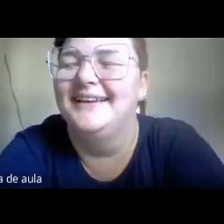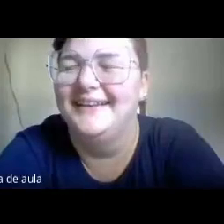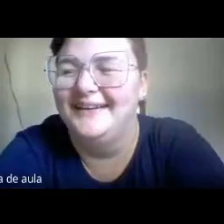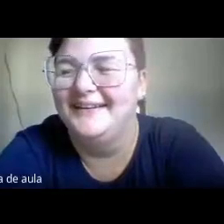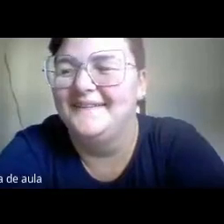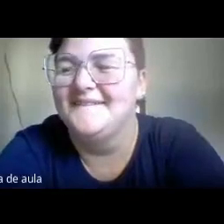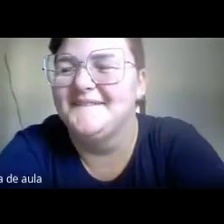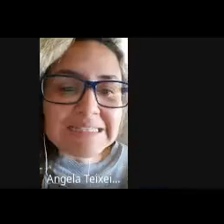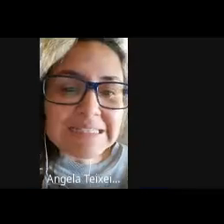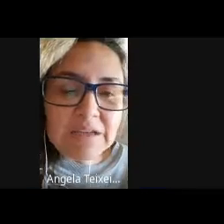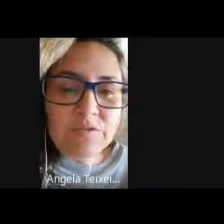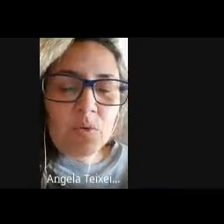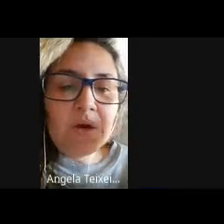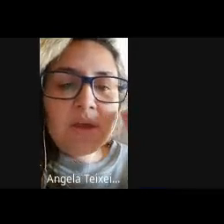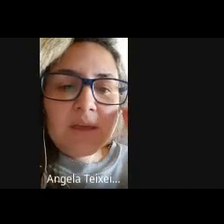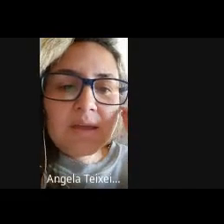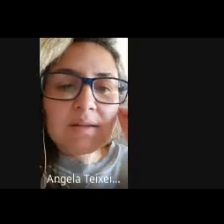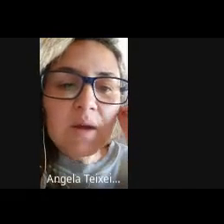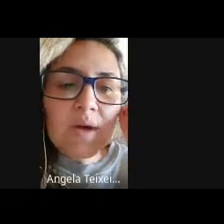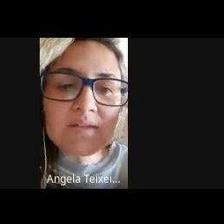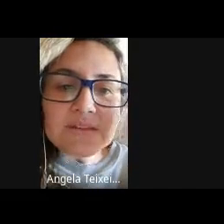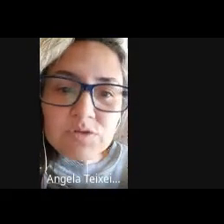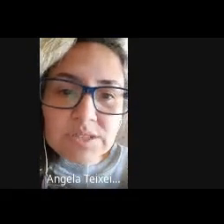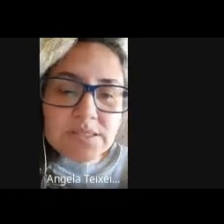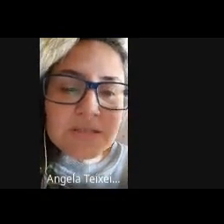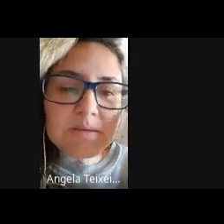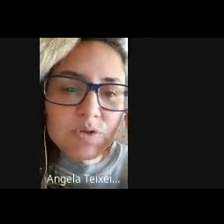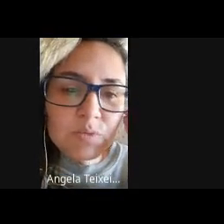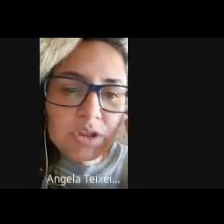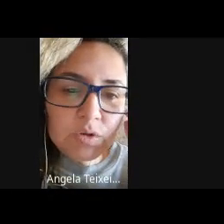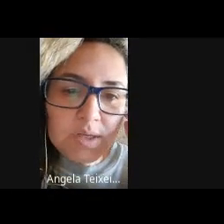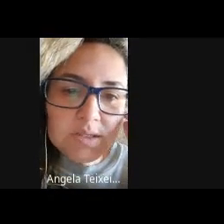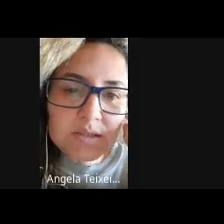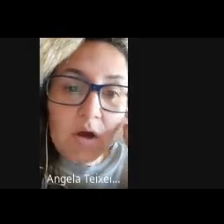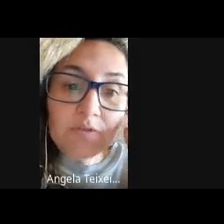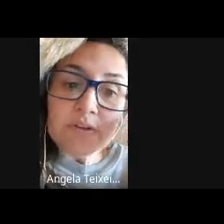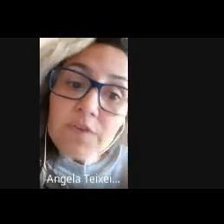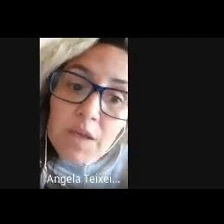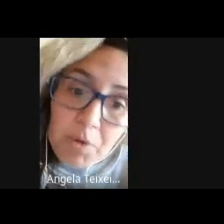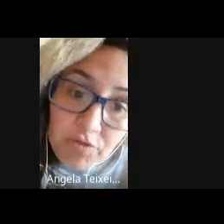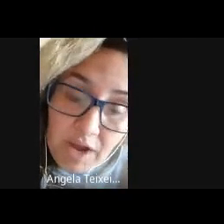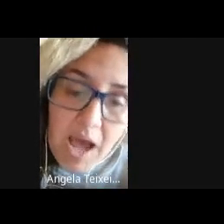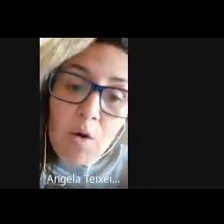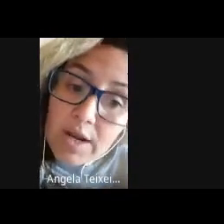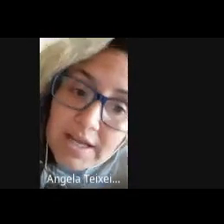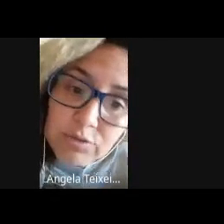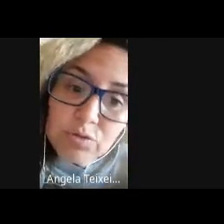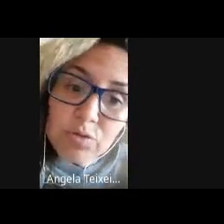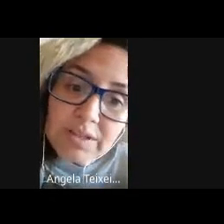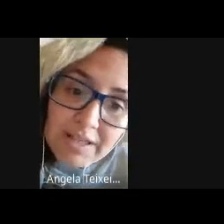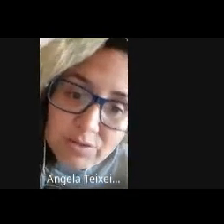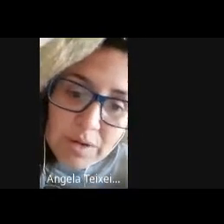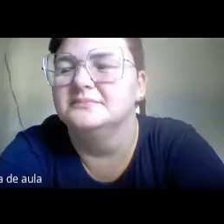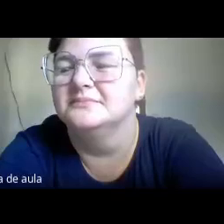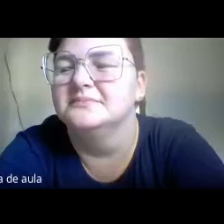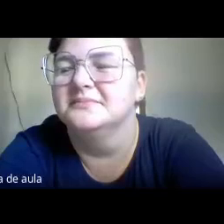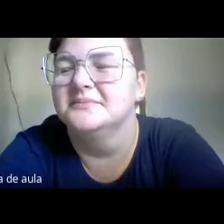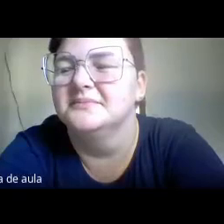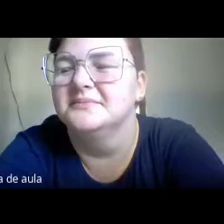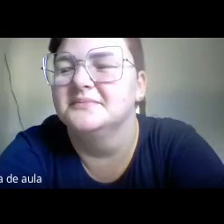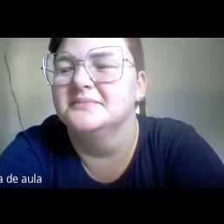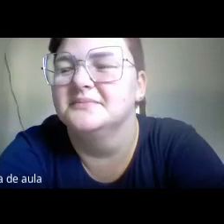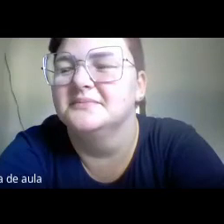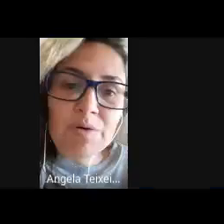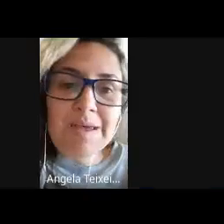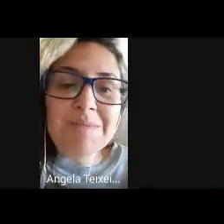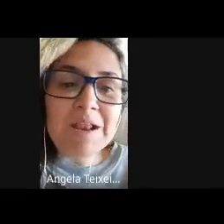entendeu? Eu acho mais acessível. Então, às vezes eu dizia assim pros monitores, assim, ó, vocês fiquem, pode ficar olhando, cuidando, mas